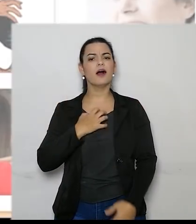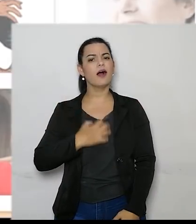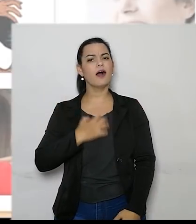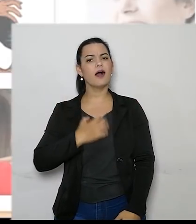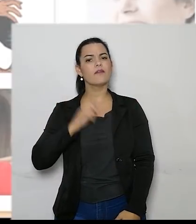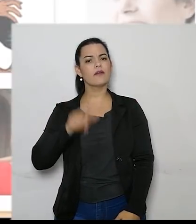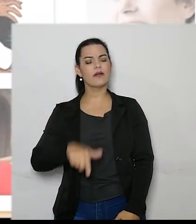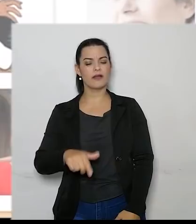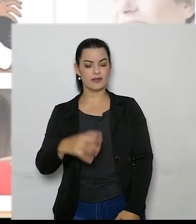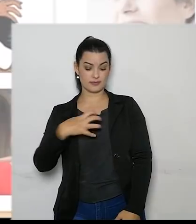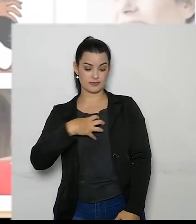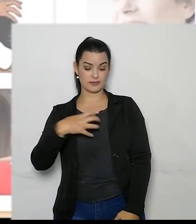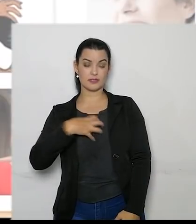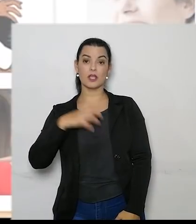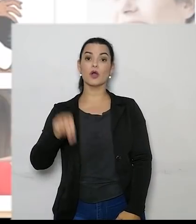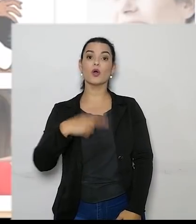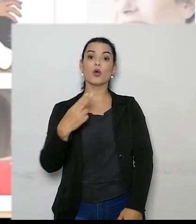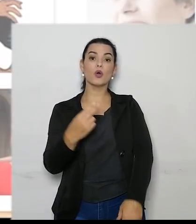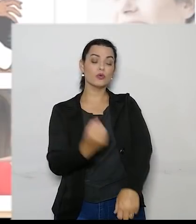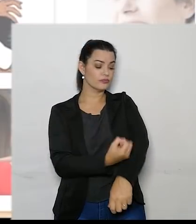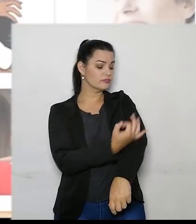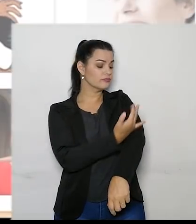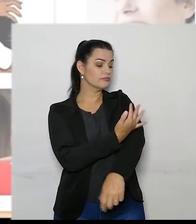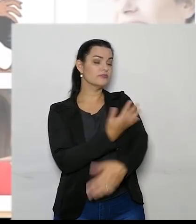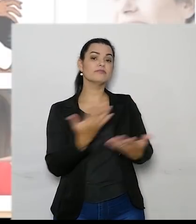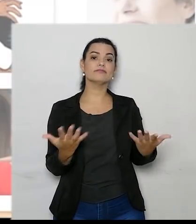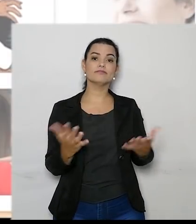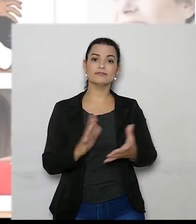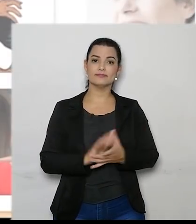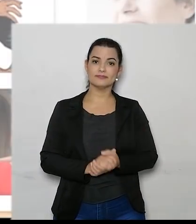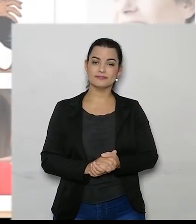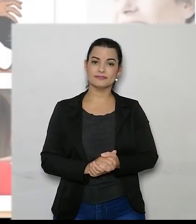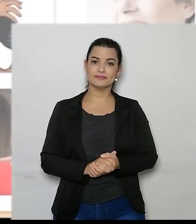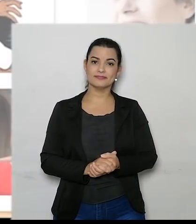um sentimento ou é uma emoção?